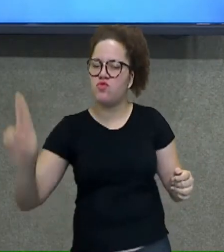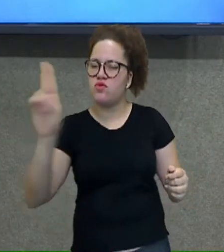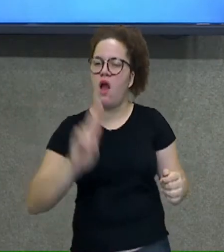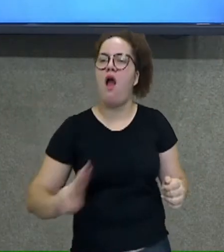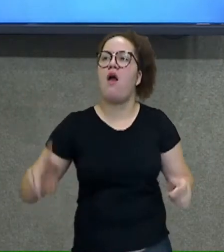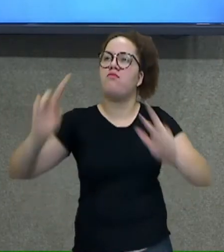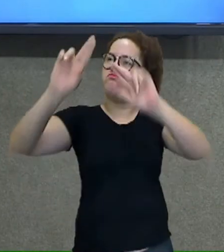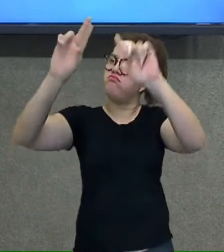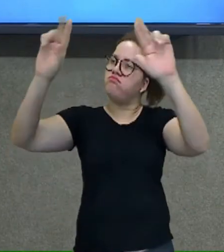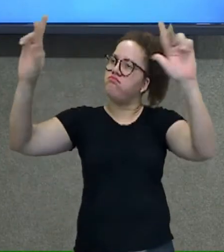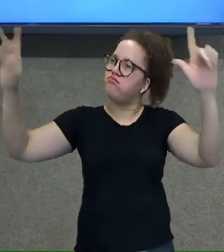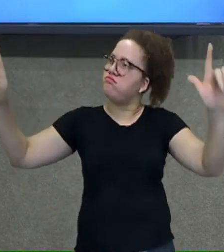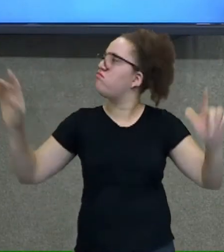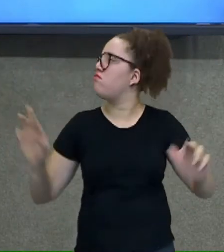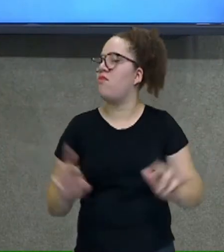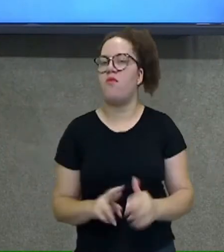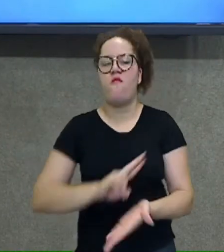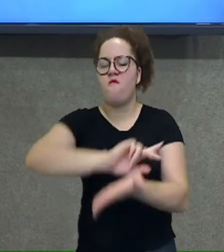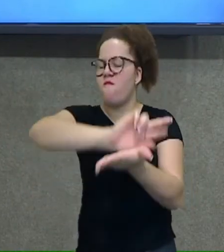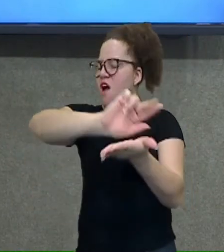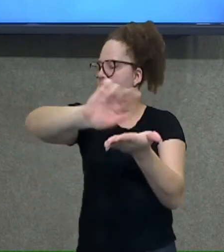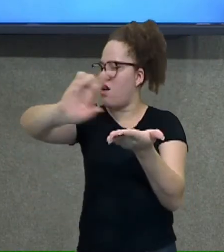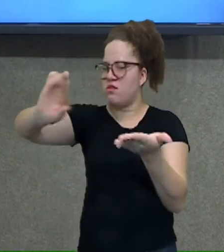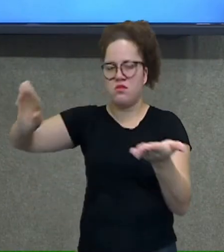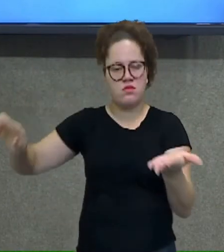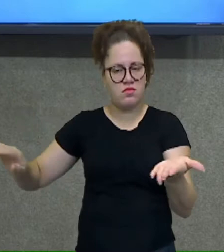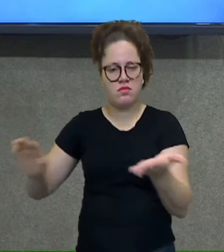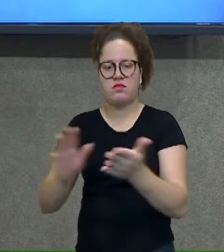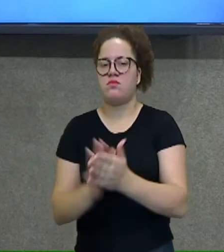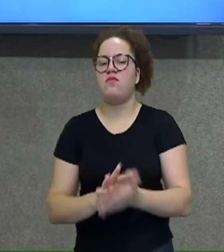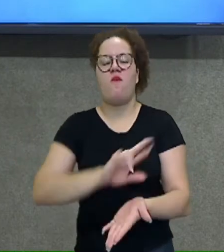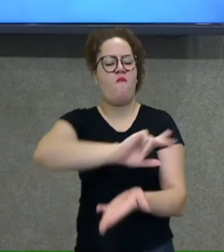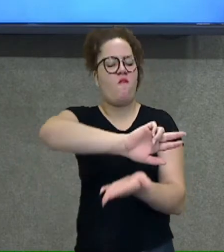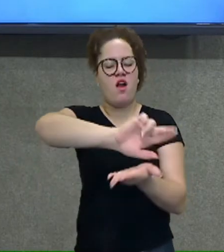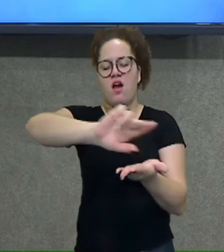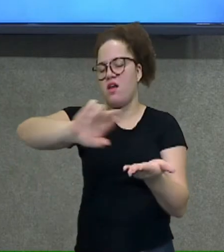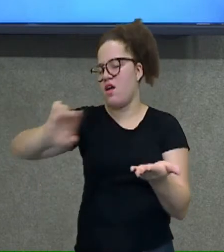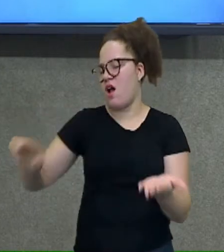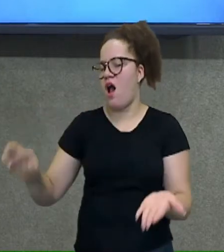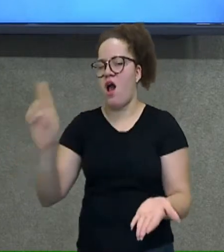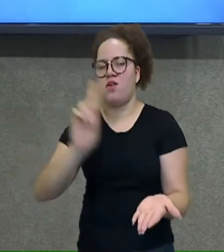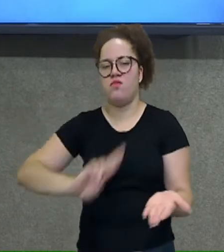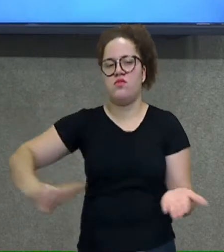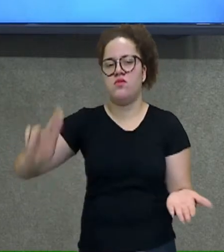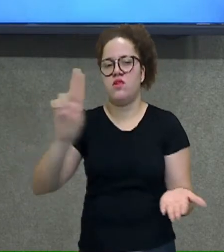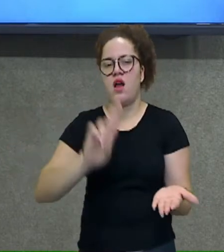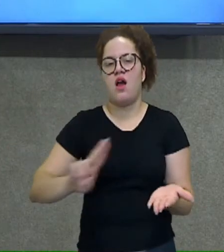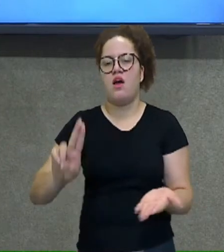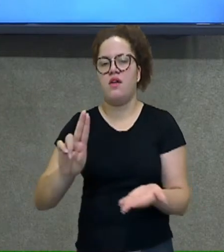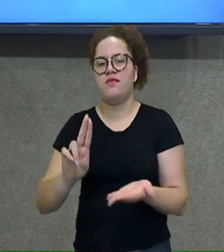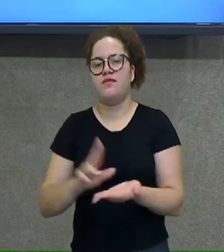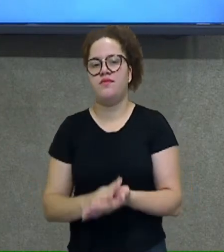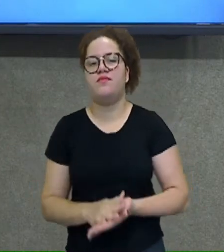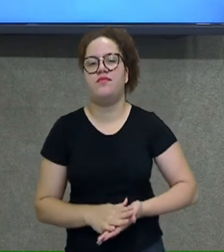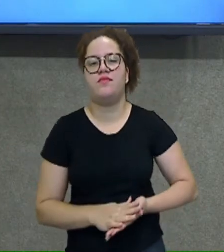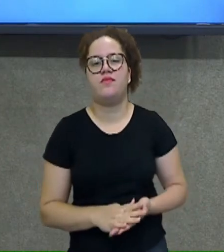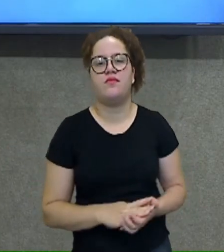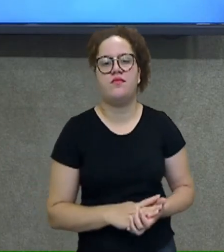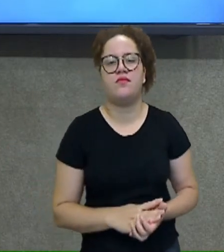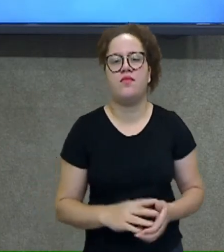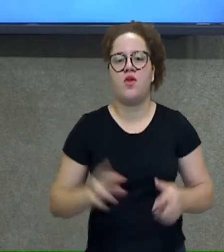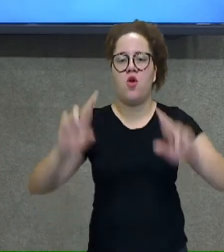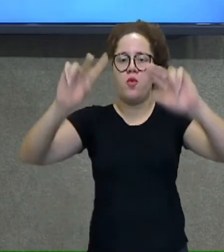diversos tipos de objeto, usando a mais variada gama, nós vamos ver um pouco mais à frente, de objetos